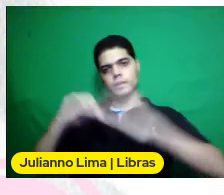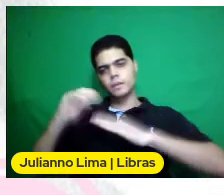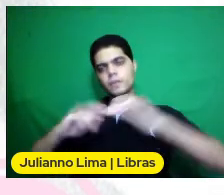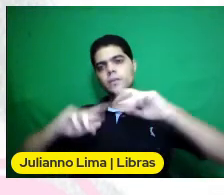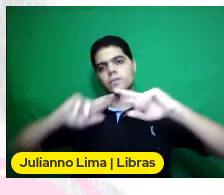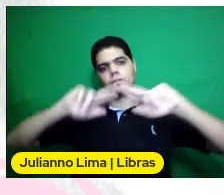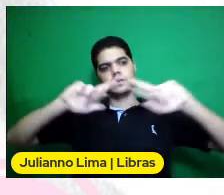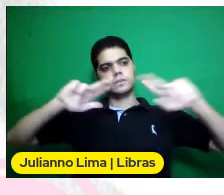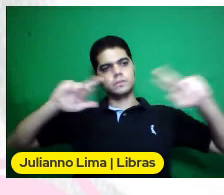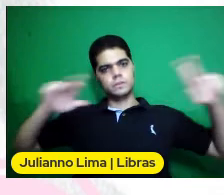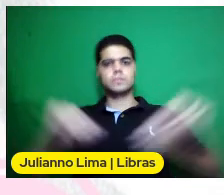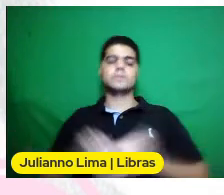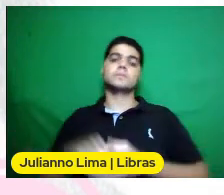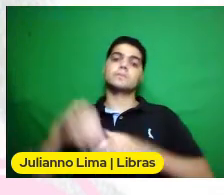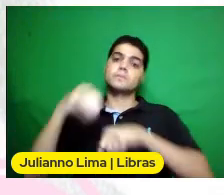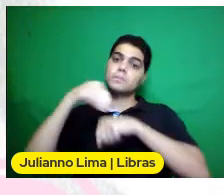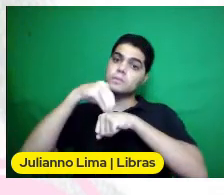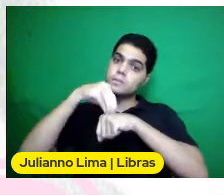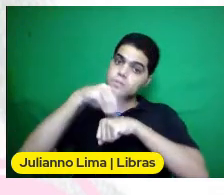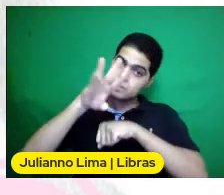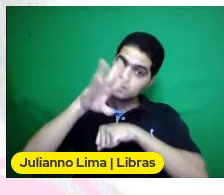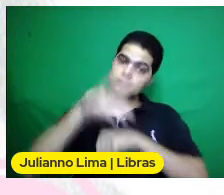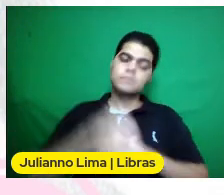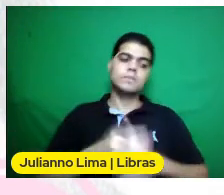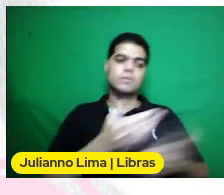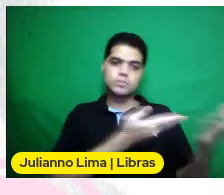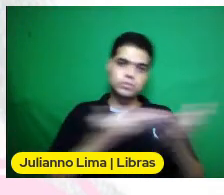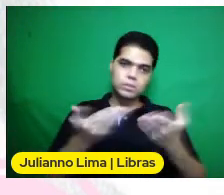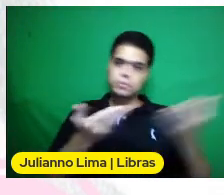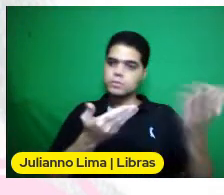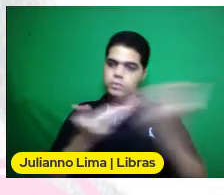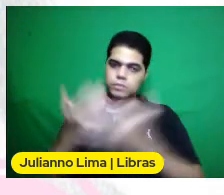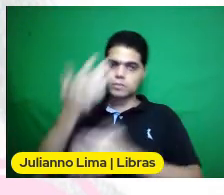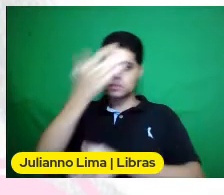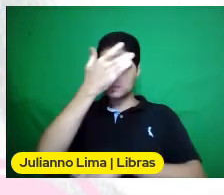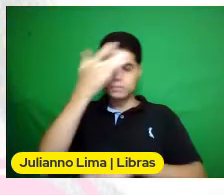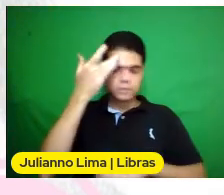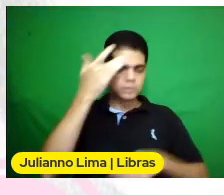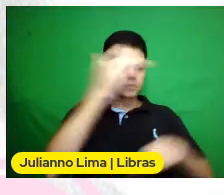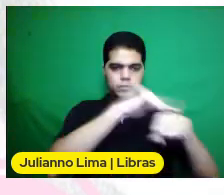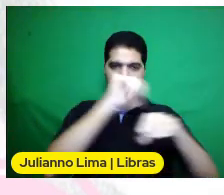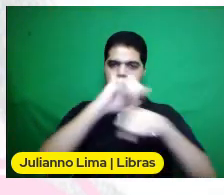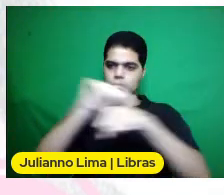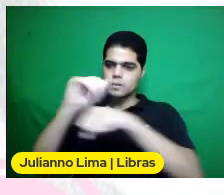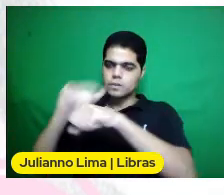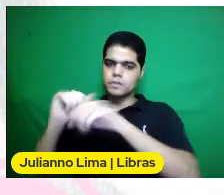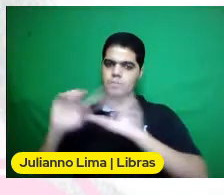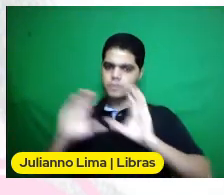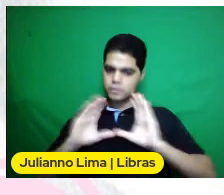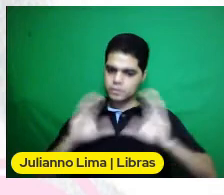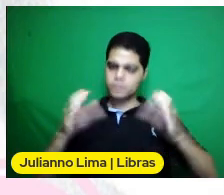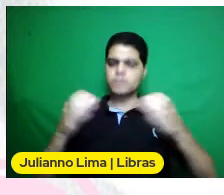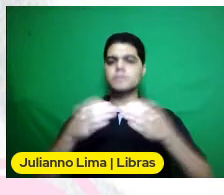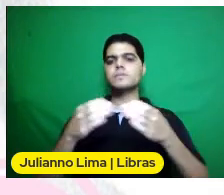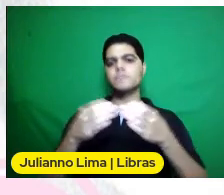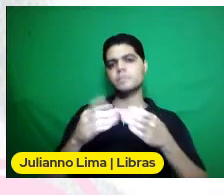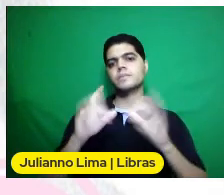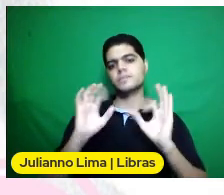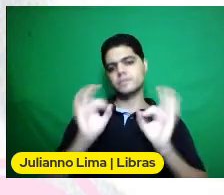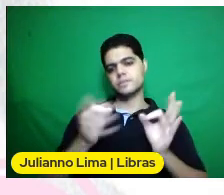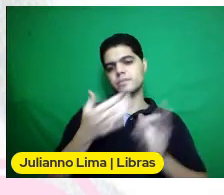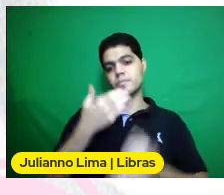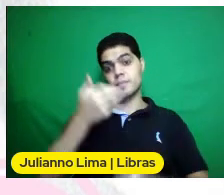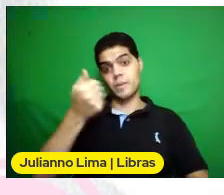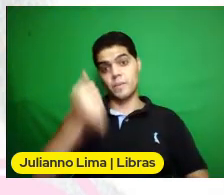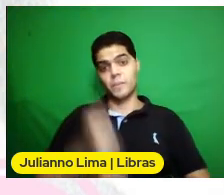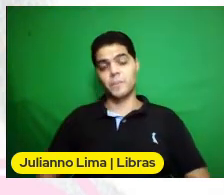a dica que eu dou é: convida mais gente, faz todo mundo participar coletivamente, que eu acho que é o melhor caminho.